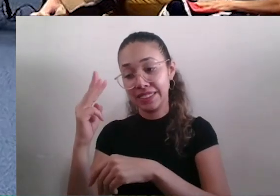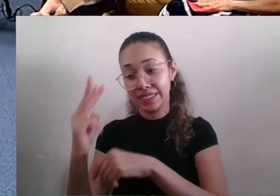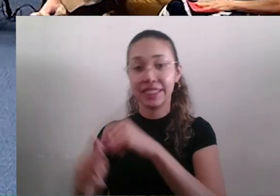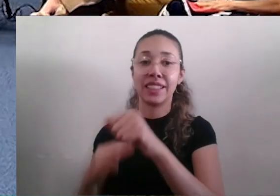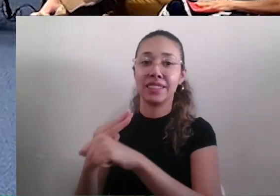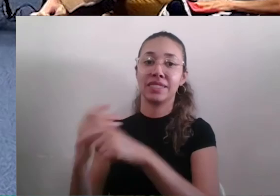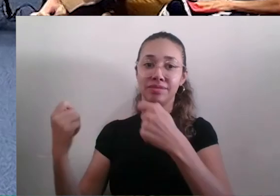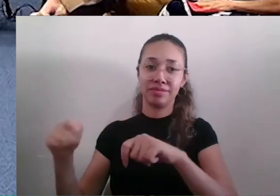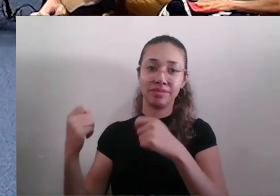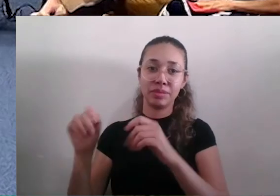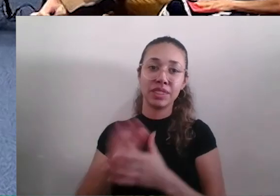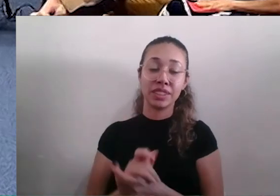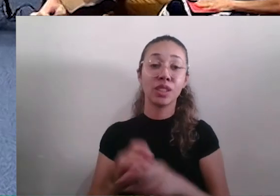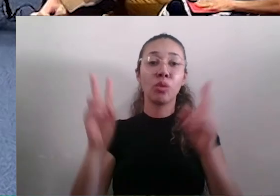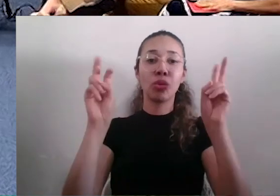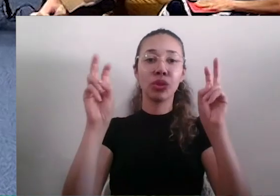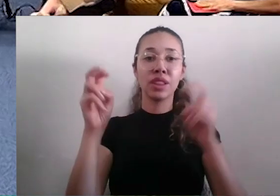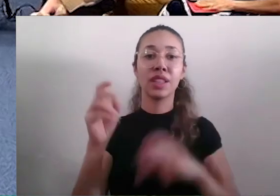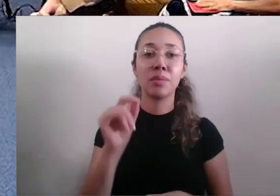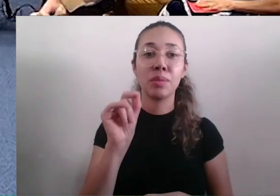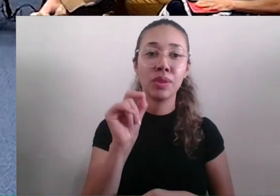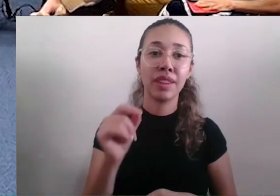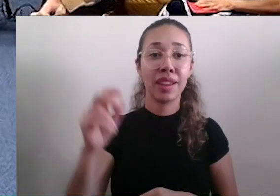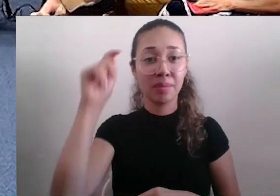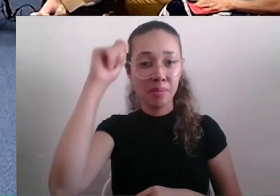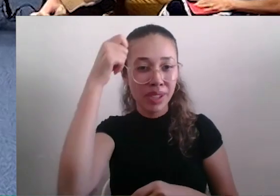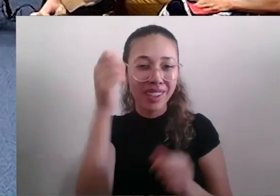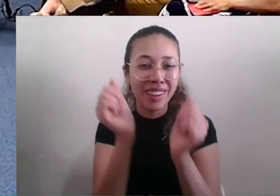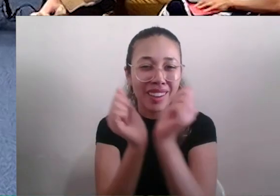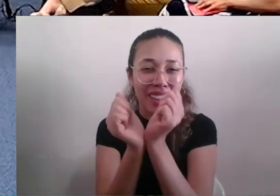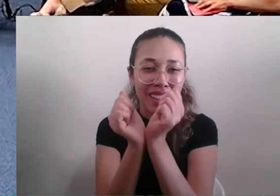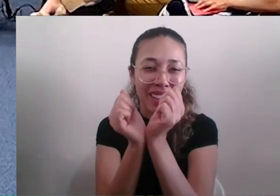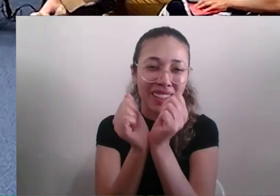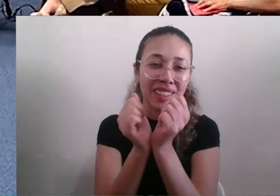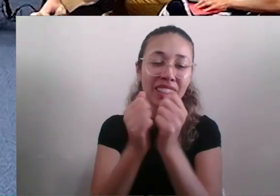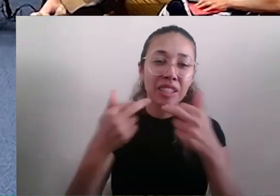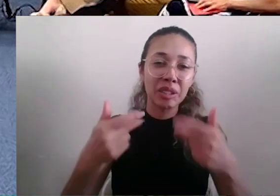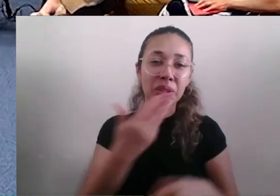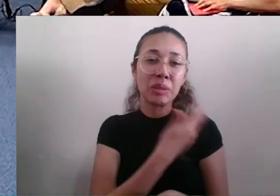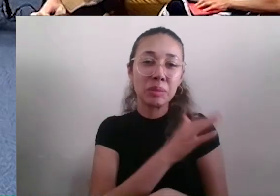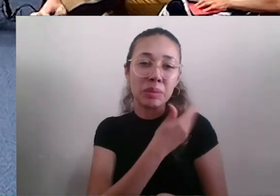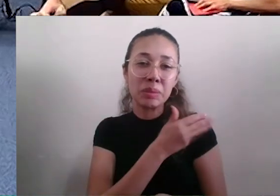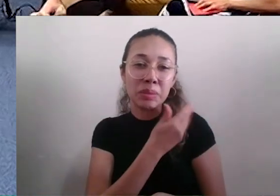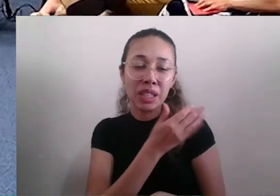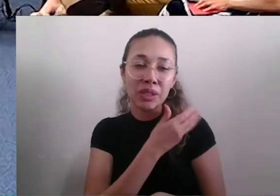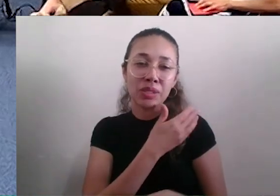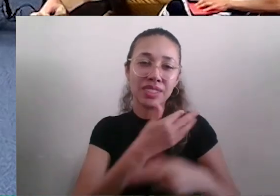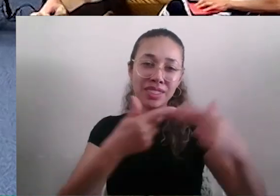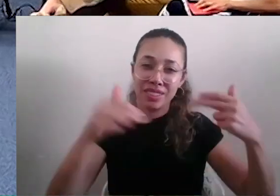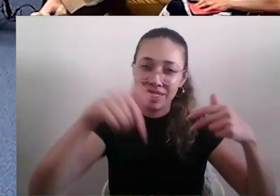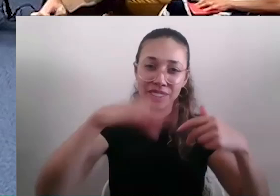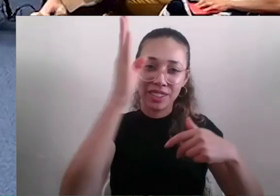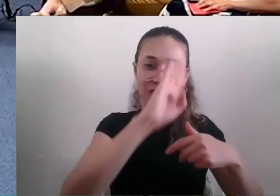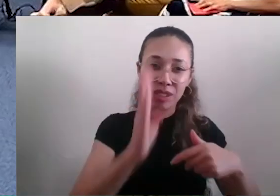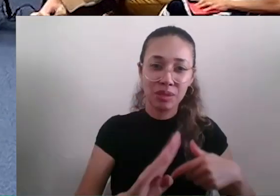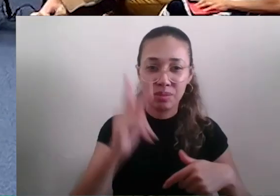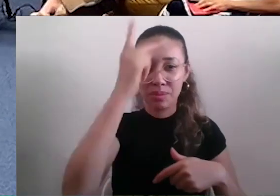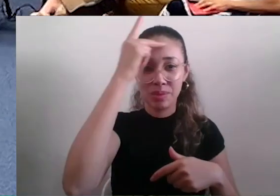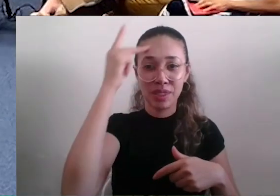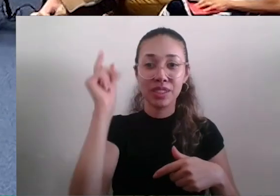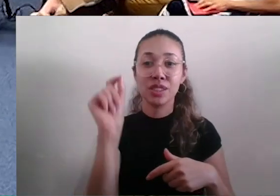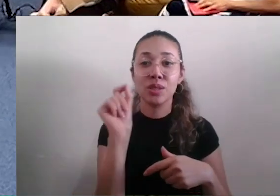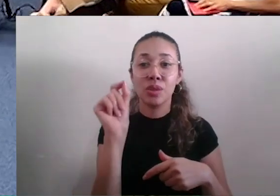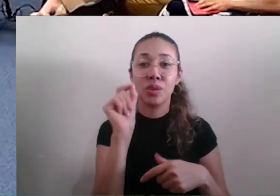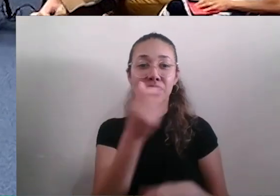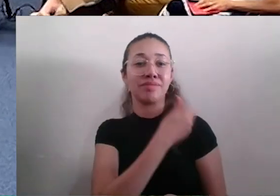não é nova não tem urgência não é uma coisa não é exatamente né O que você chama de uma notícia quente Então eles falaram Ok não tem problema leva o tempo que